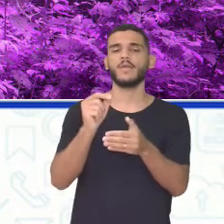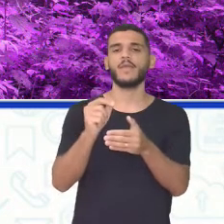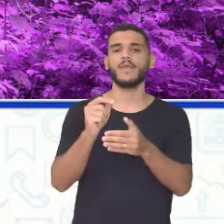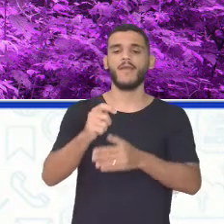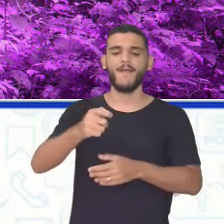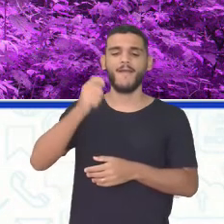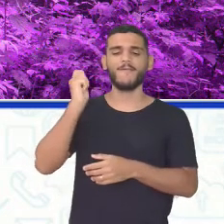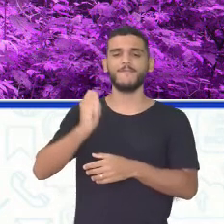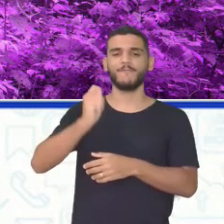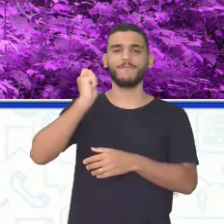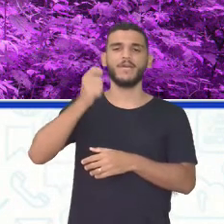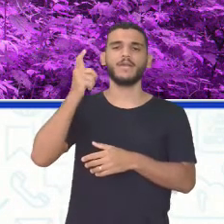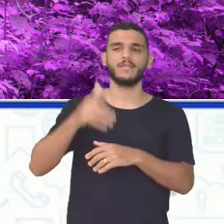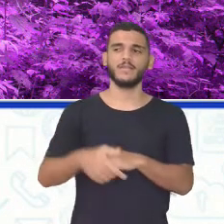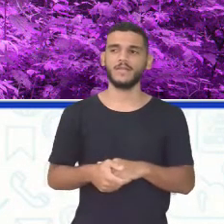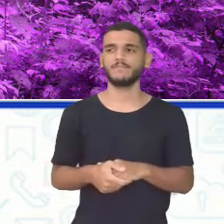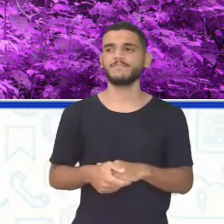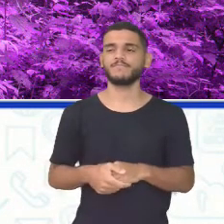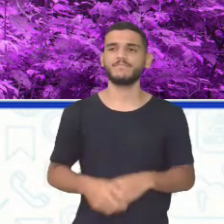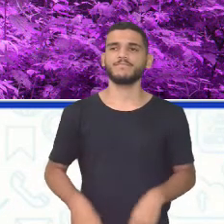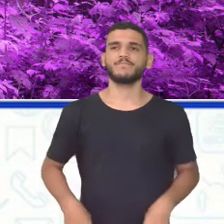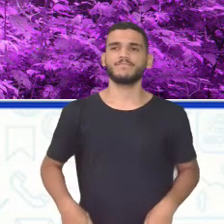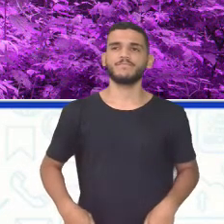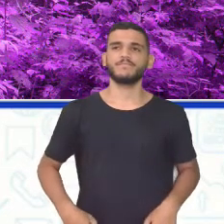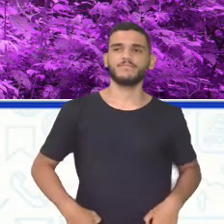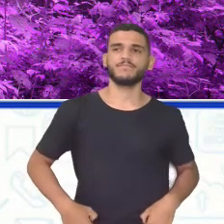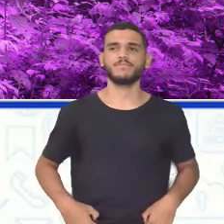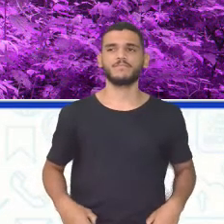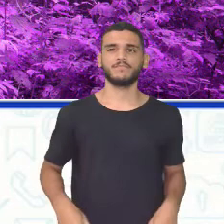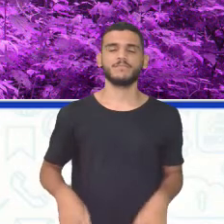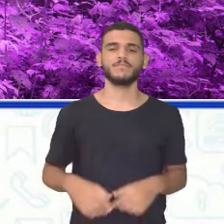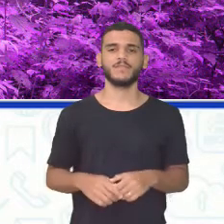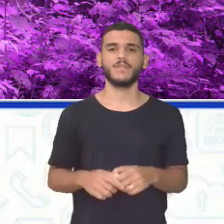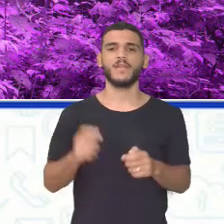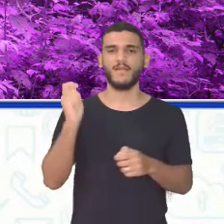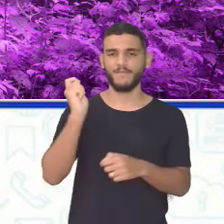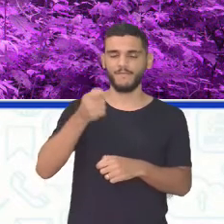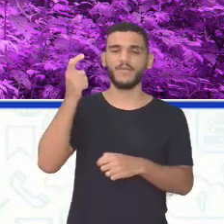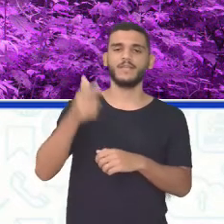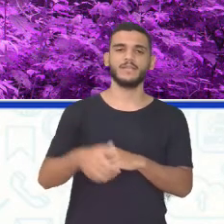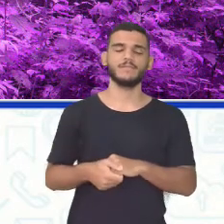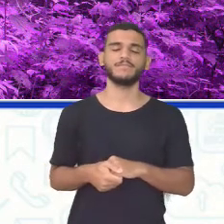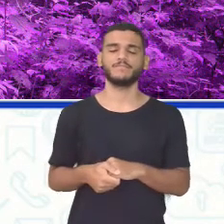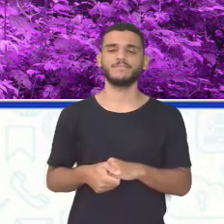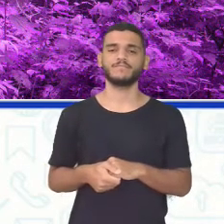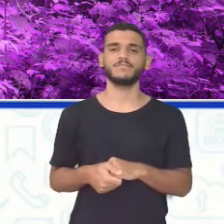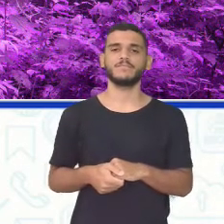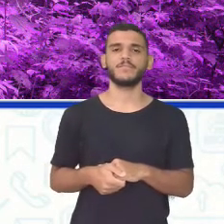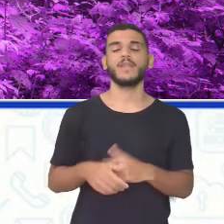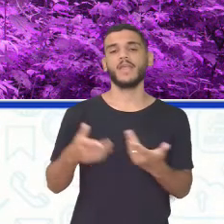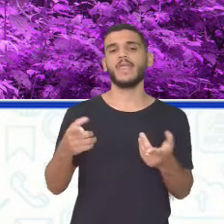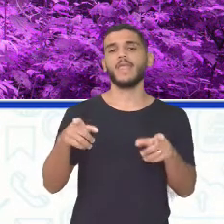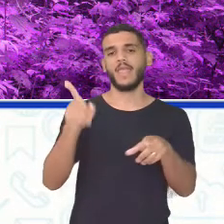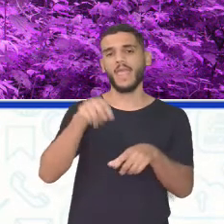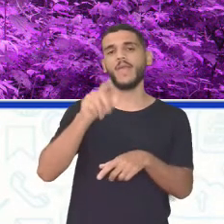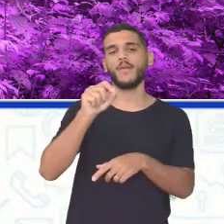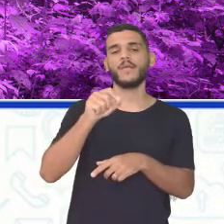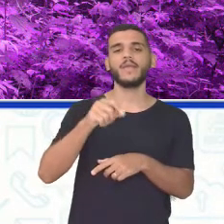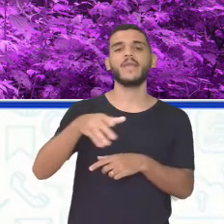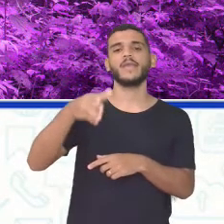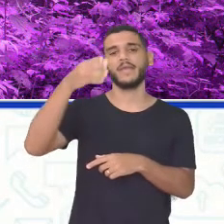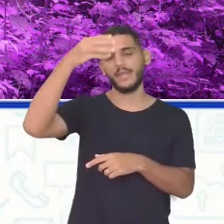princesa. Eu gosto que ele não coloca fada madrinha, ele coloca chamou a fada, que por acaso era a madrinha da